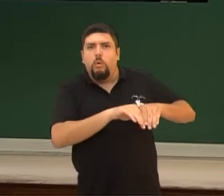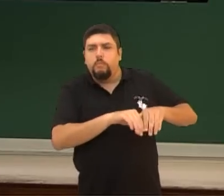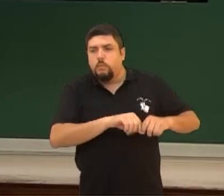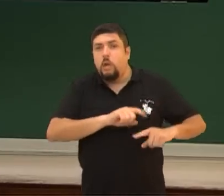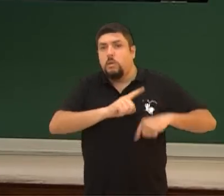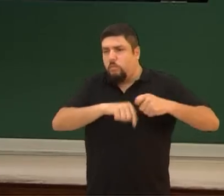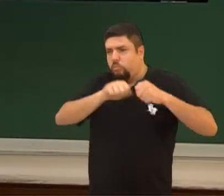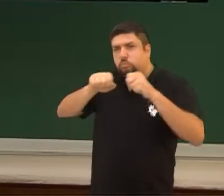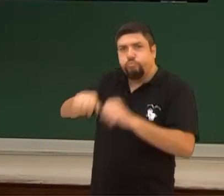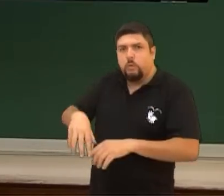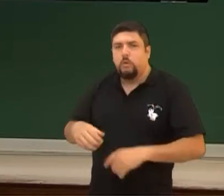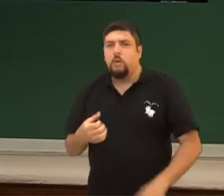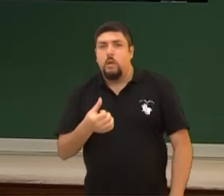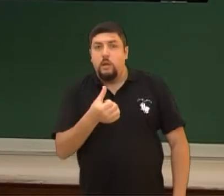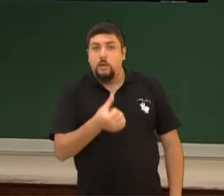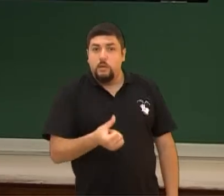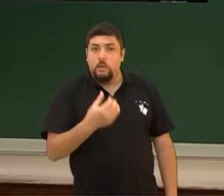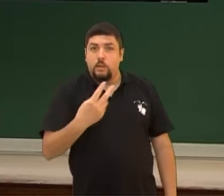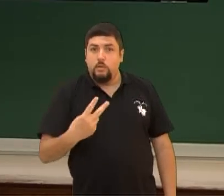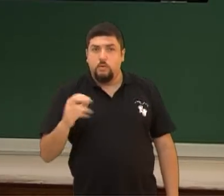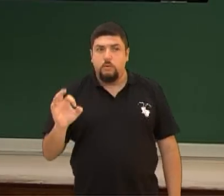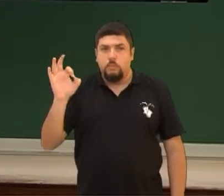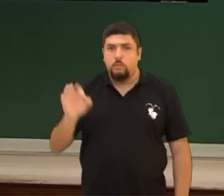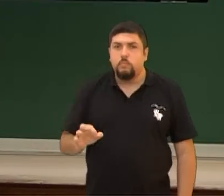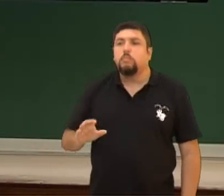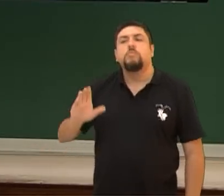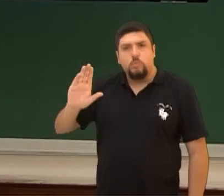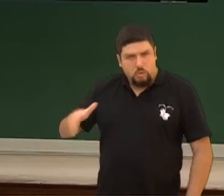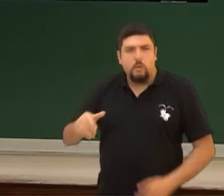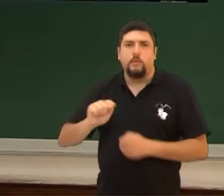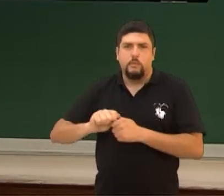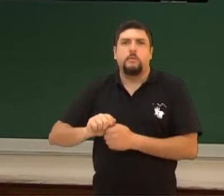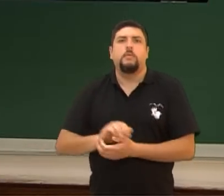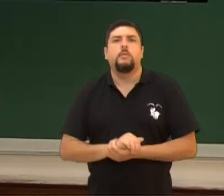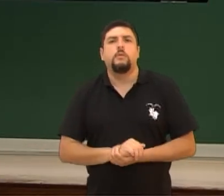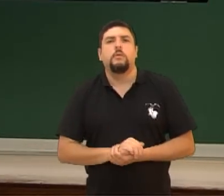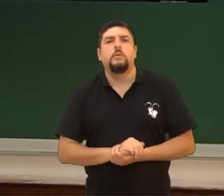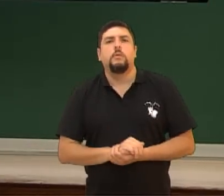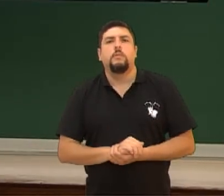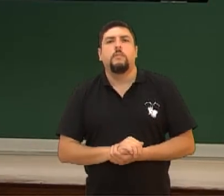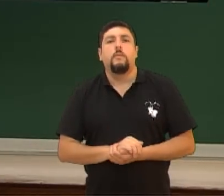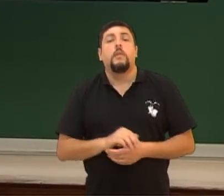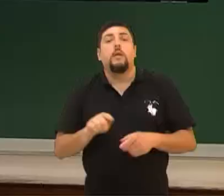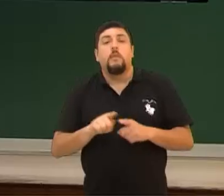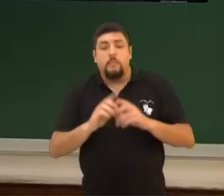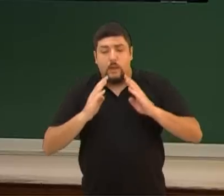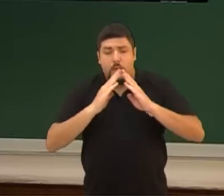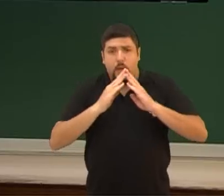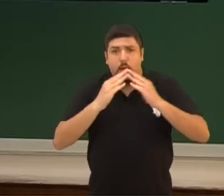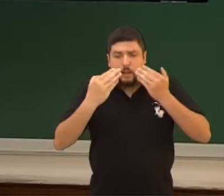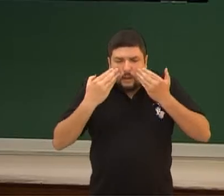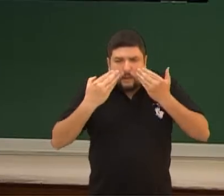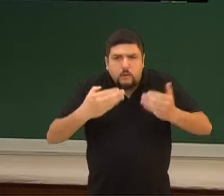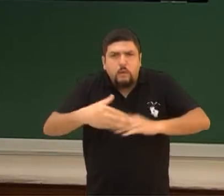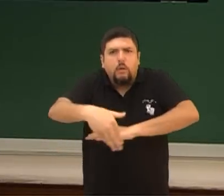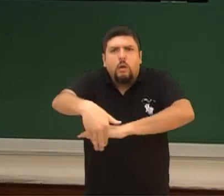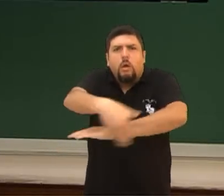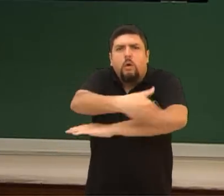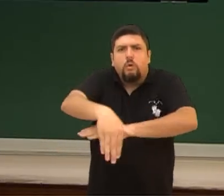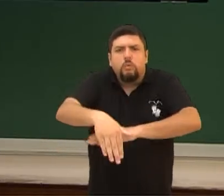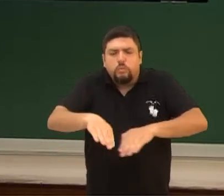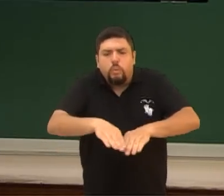62% respondeu, né, que pratica essa ação. Enquanto a deixar de lavar a calçada, nós temos o seguinte